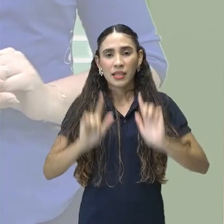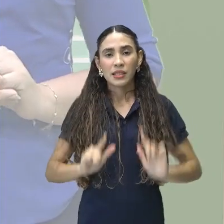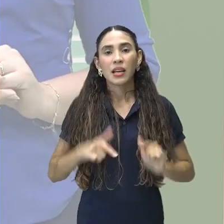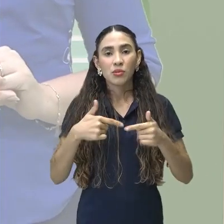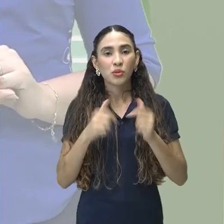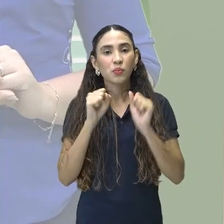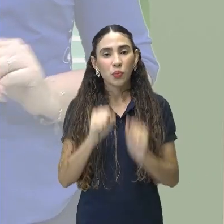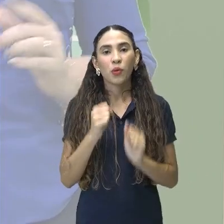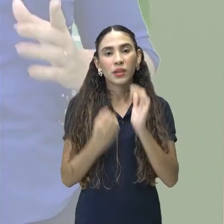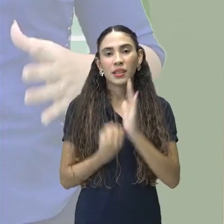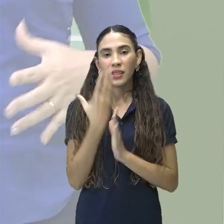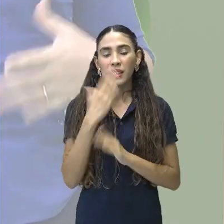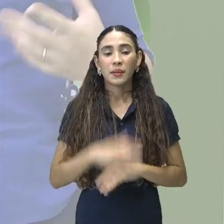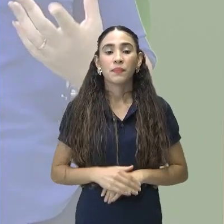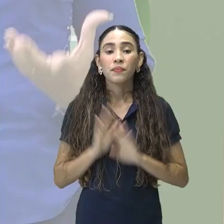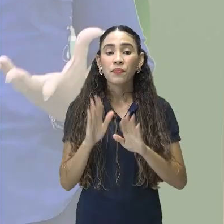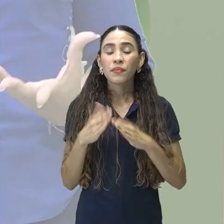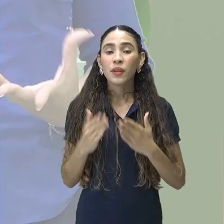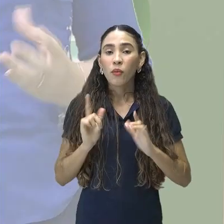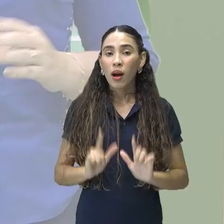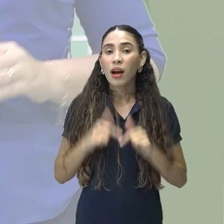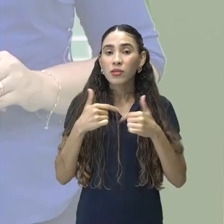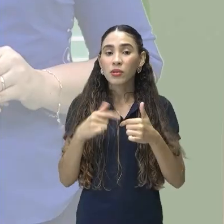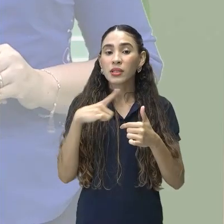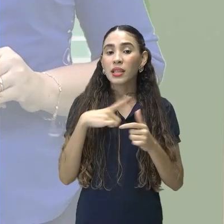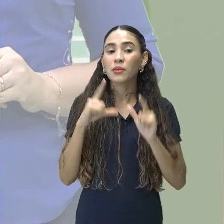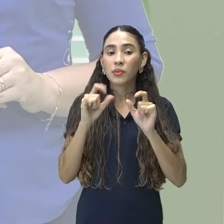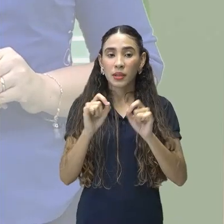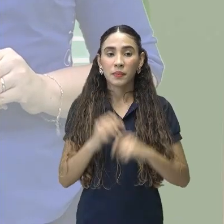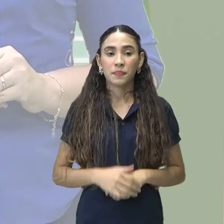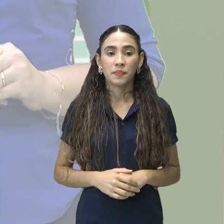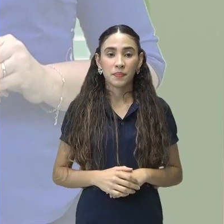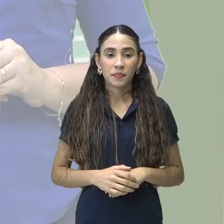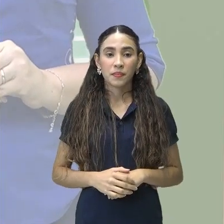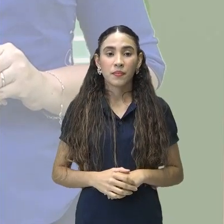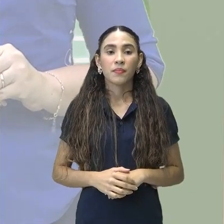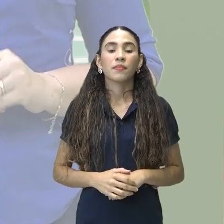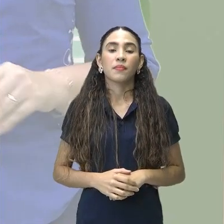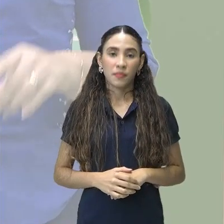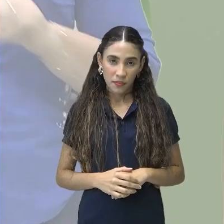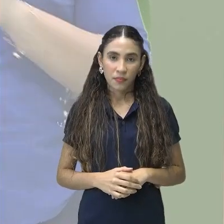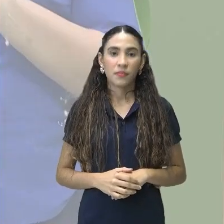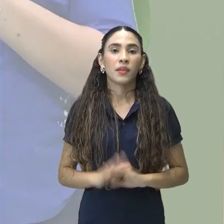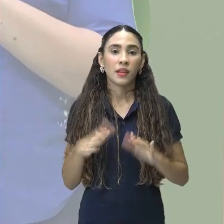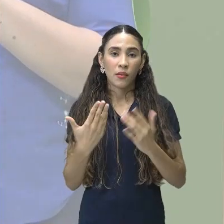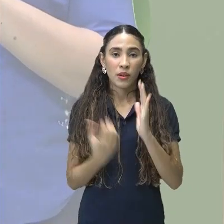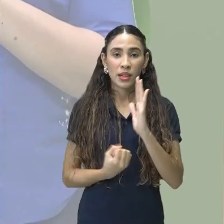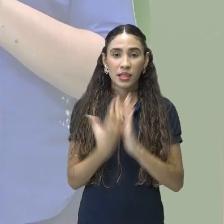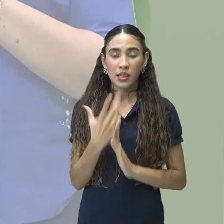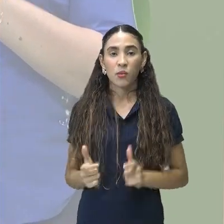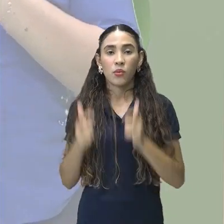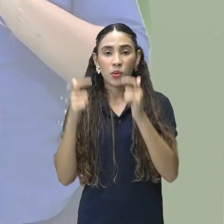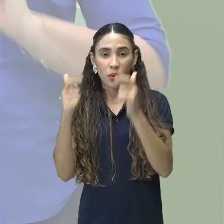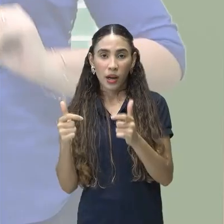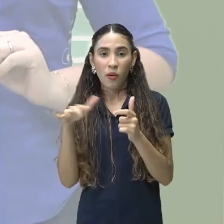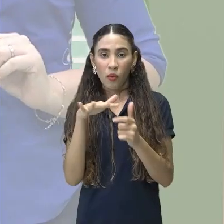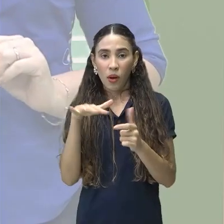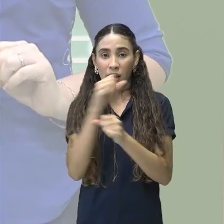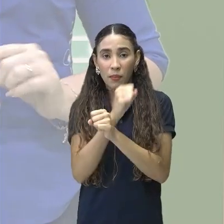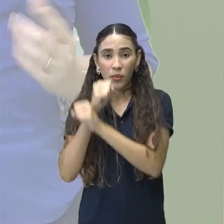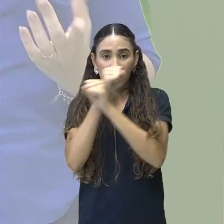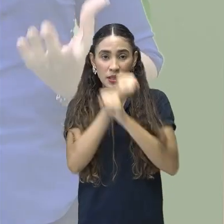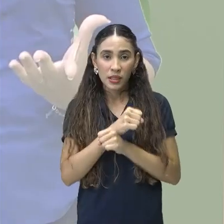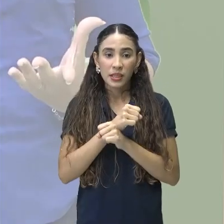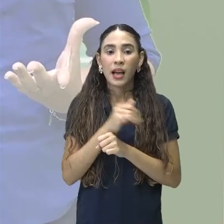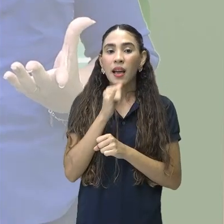ser implementadas. E aí essas ações incluem, veja só, vai incluir aí a criação de novas áreas protegidas,